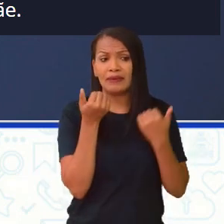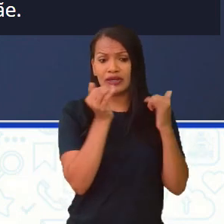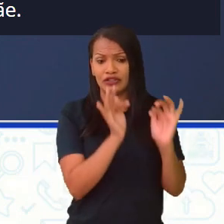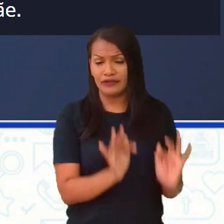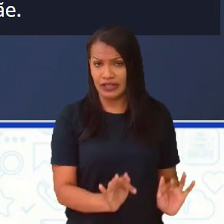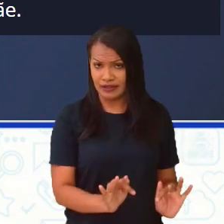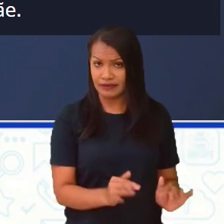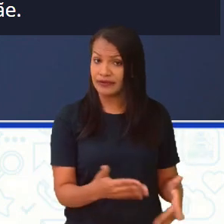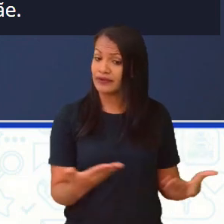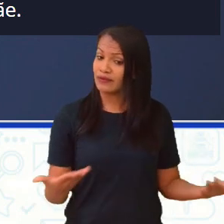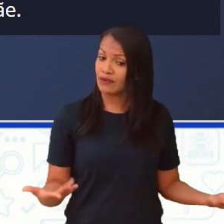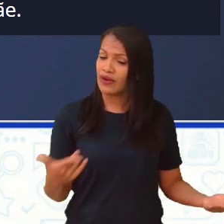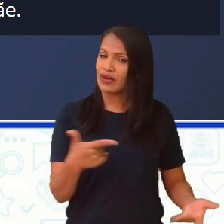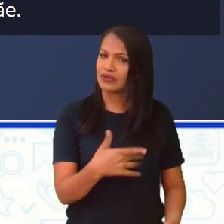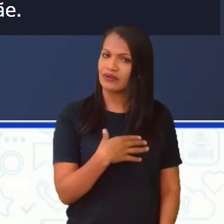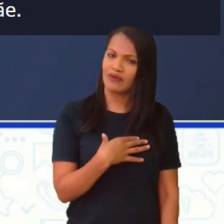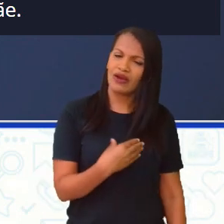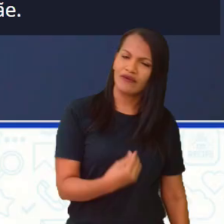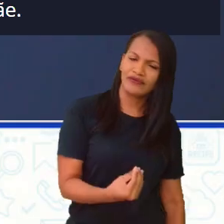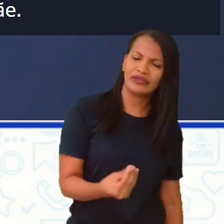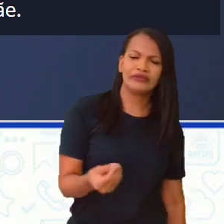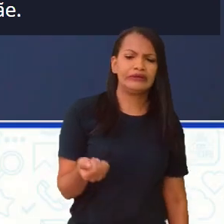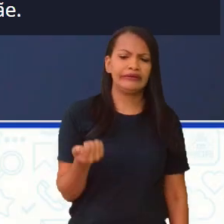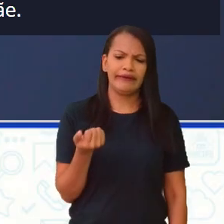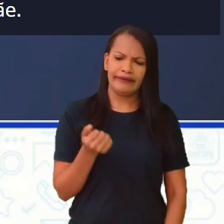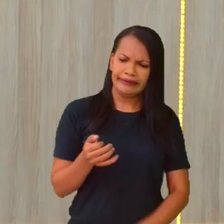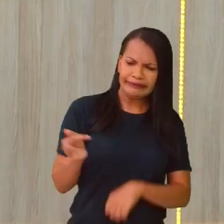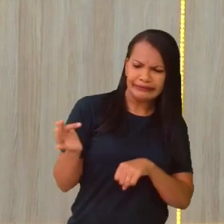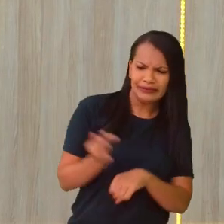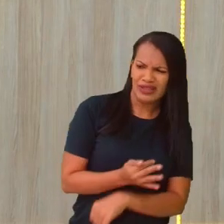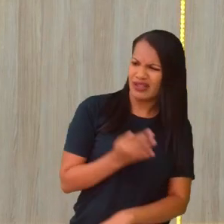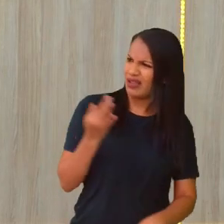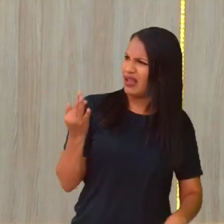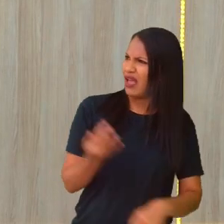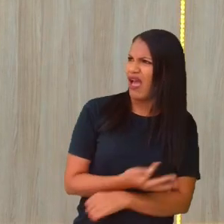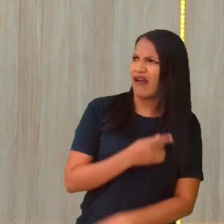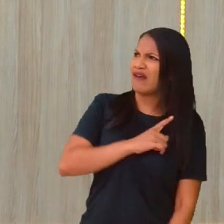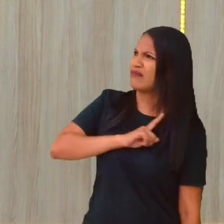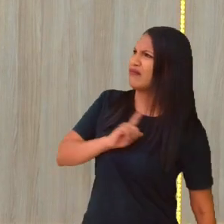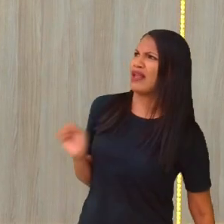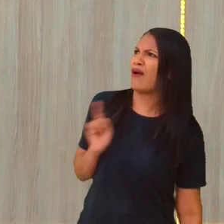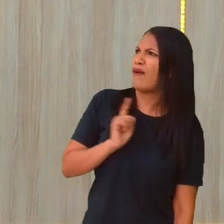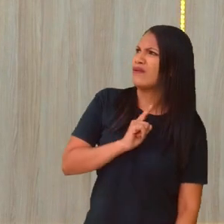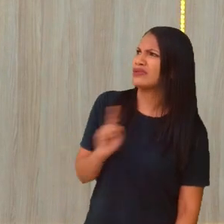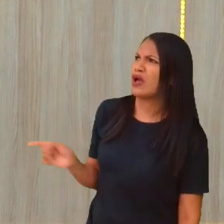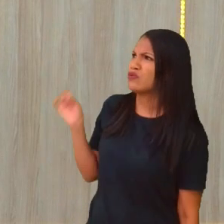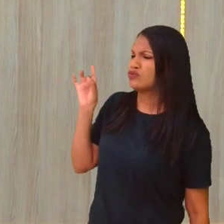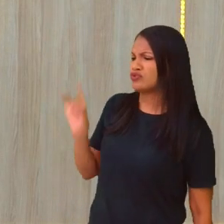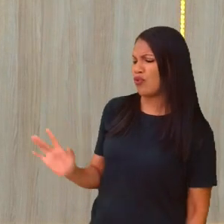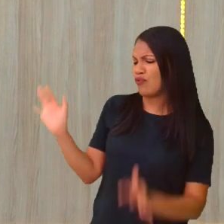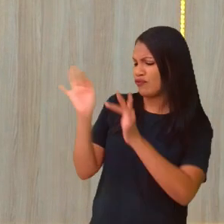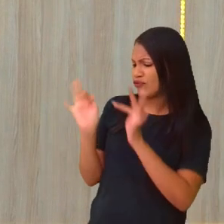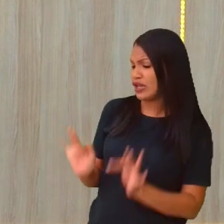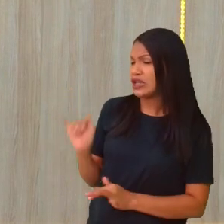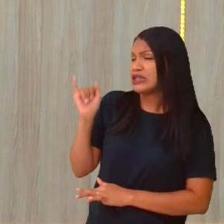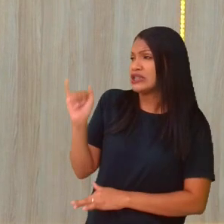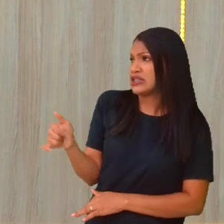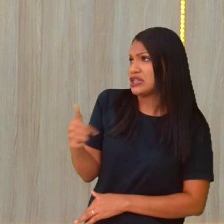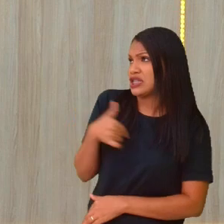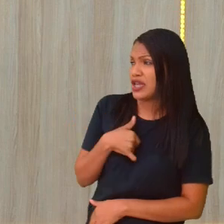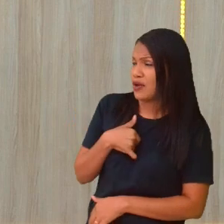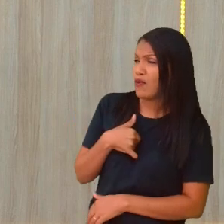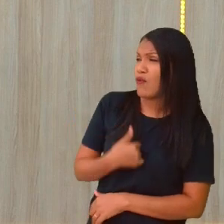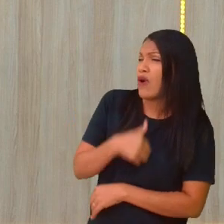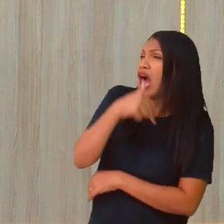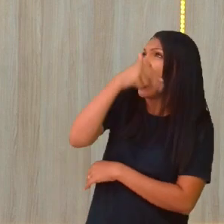feliz. Enquanto que a filha está ali teimando, dizendo que não, que só consegue ser feliz e só consegue se ver